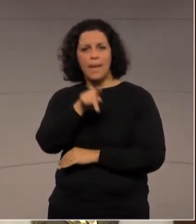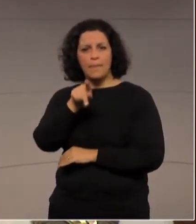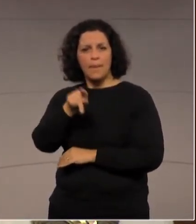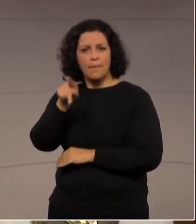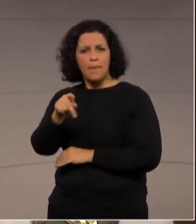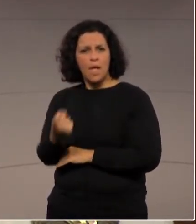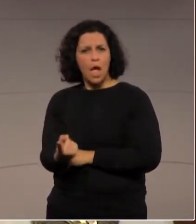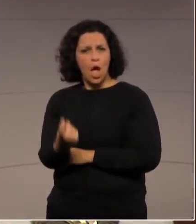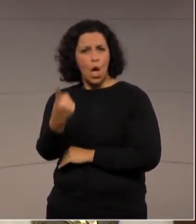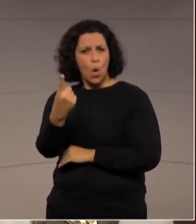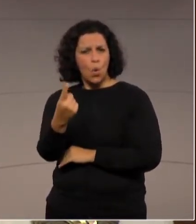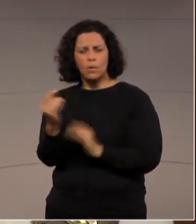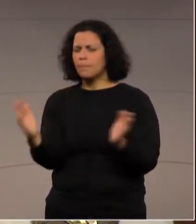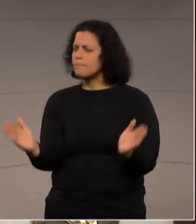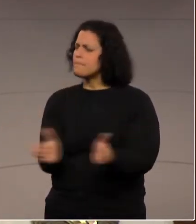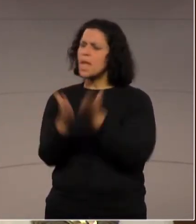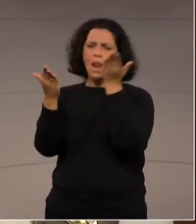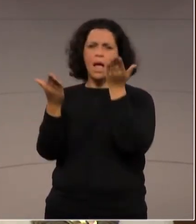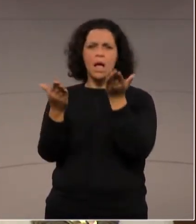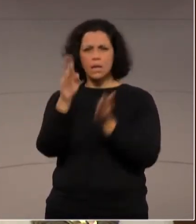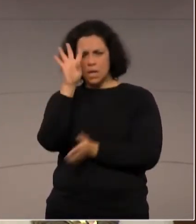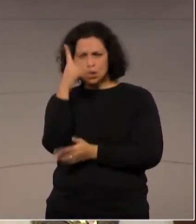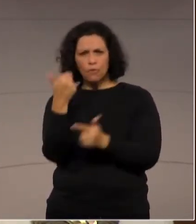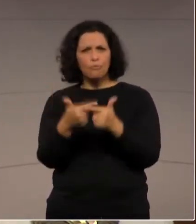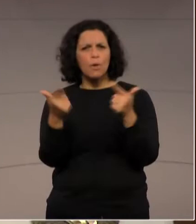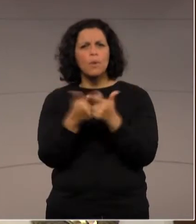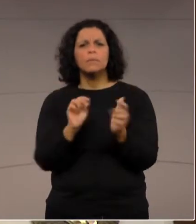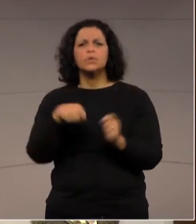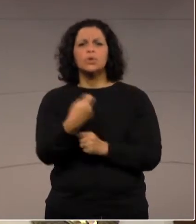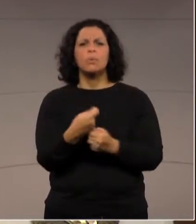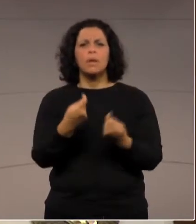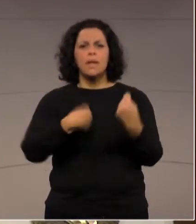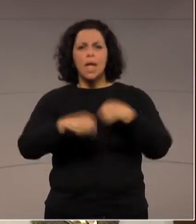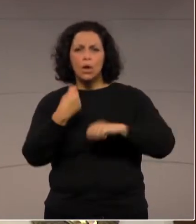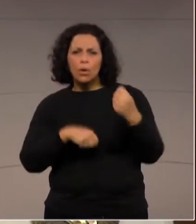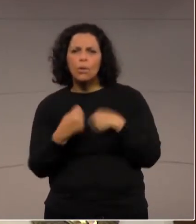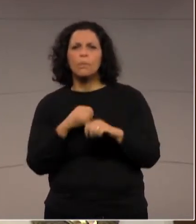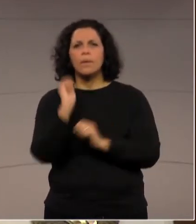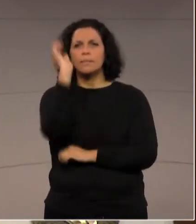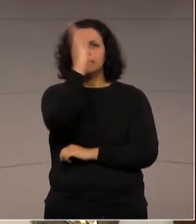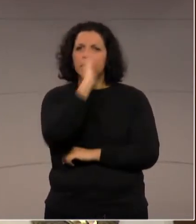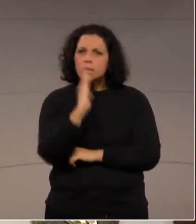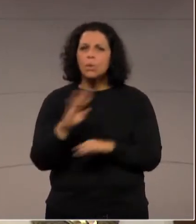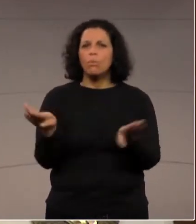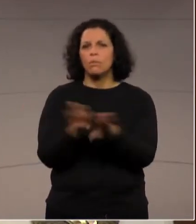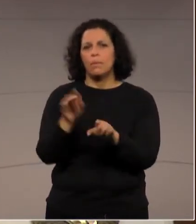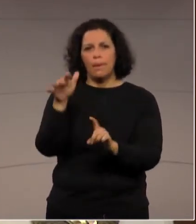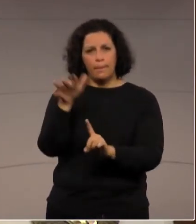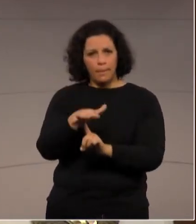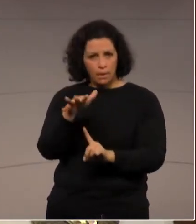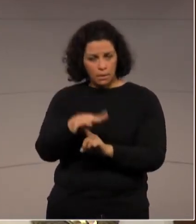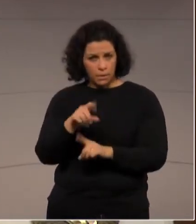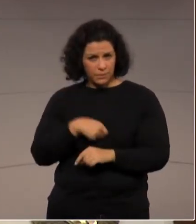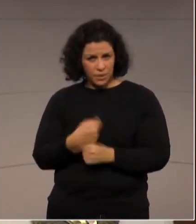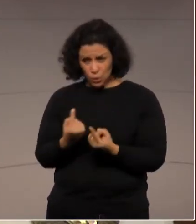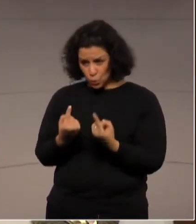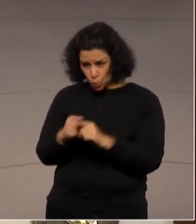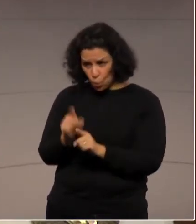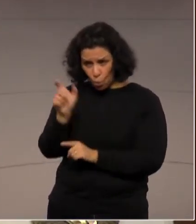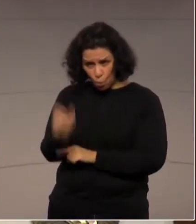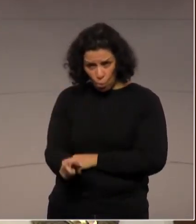única e milagrosa solução para a economia brasileira e paranaense não que seja contra totalmente